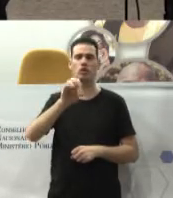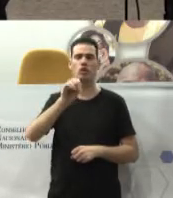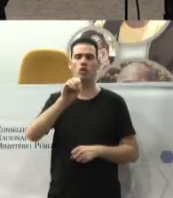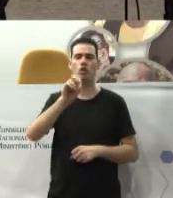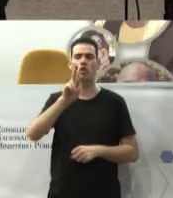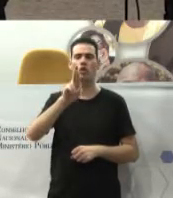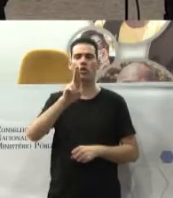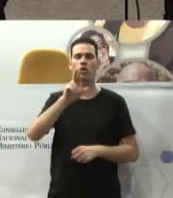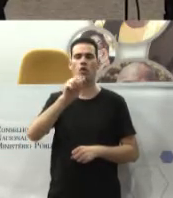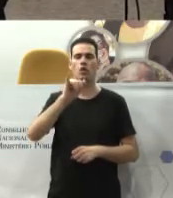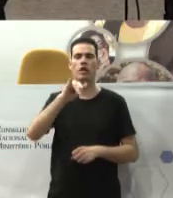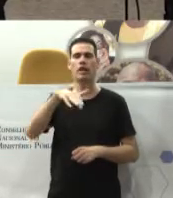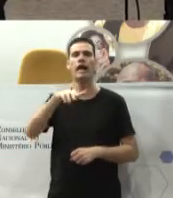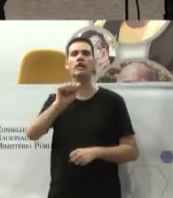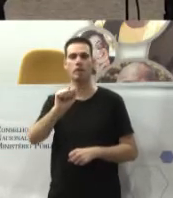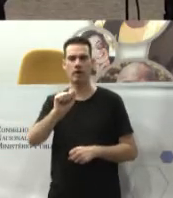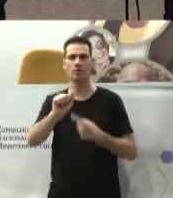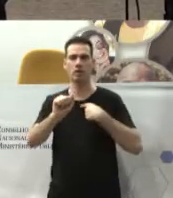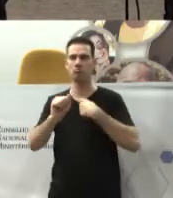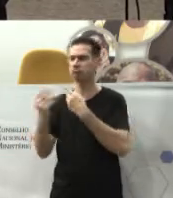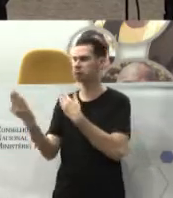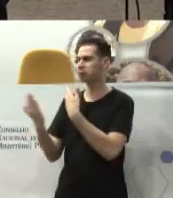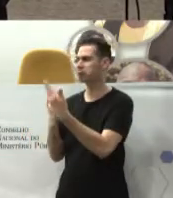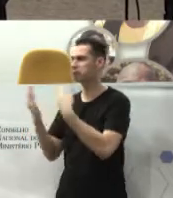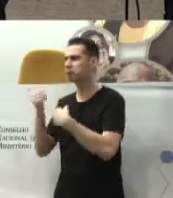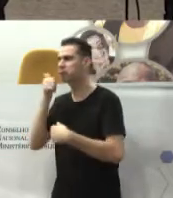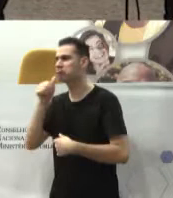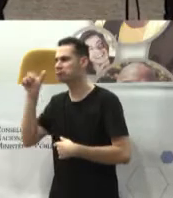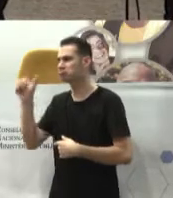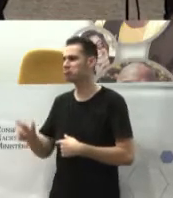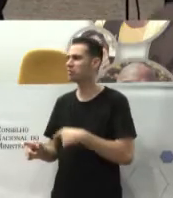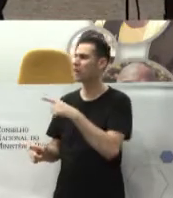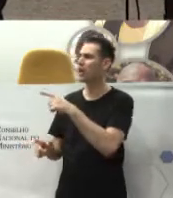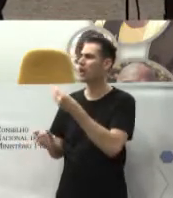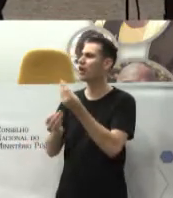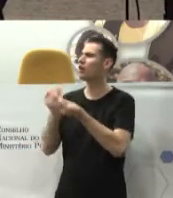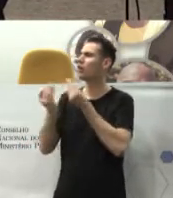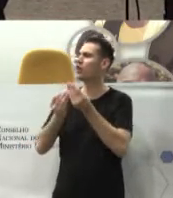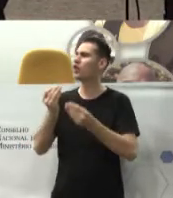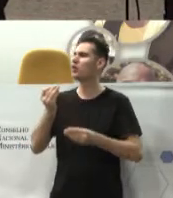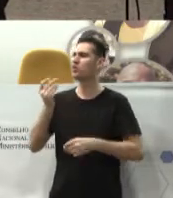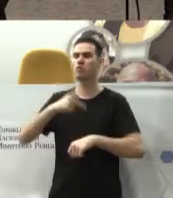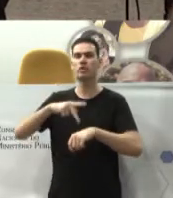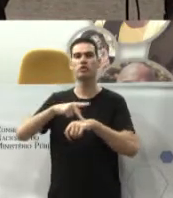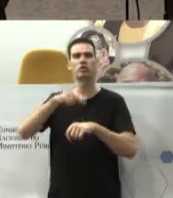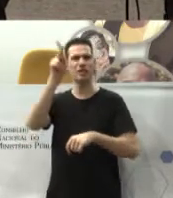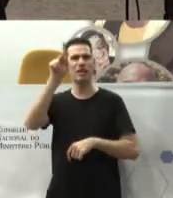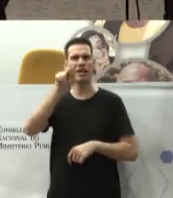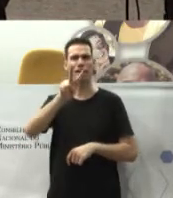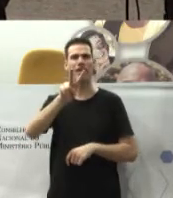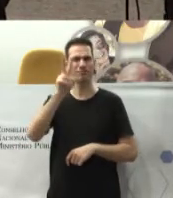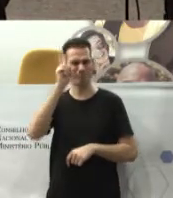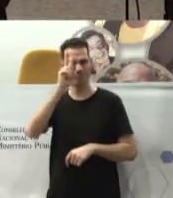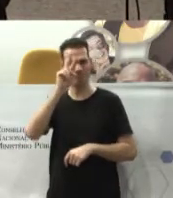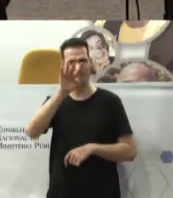situação junto com a colega de lá, da população venezuelana em situação de rua.